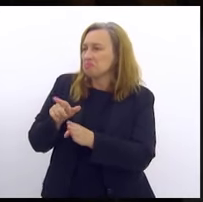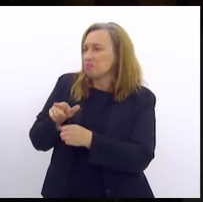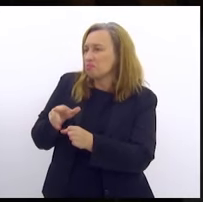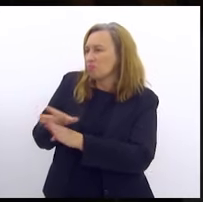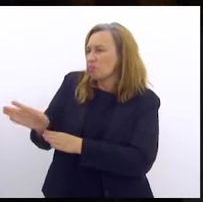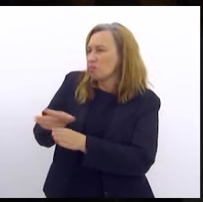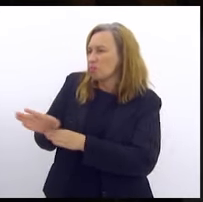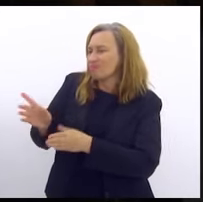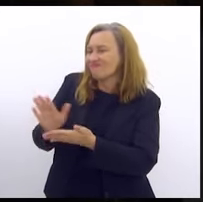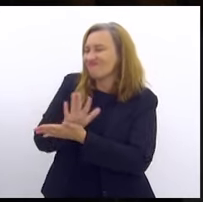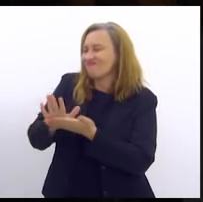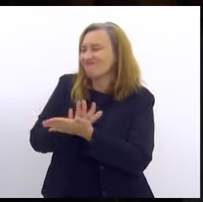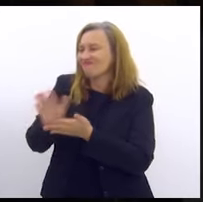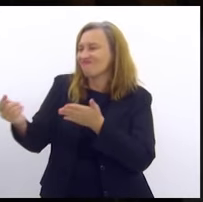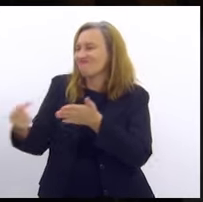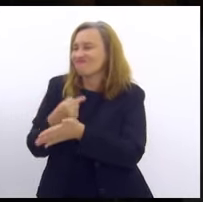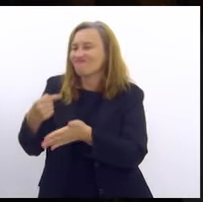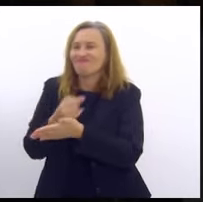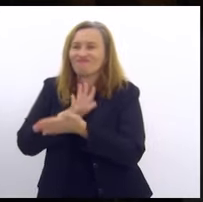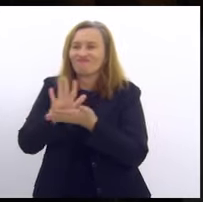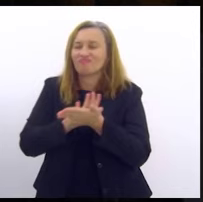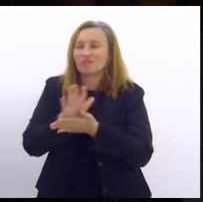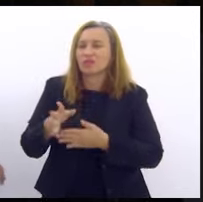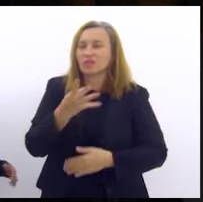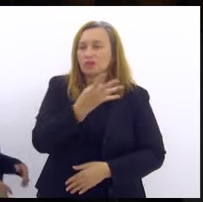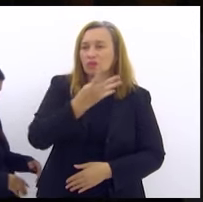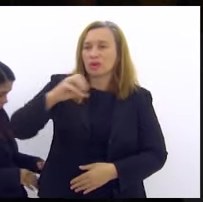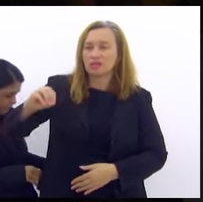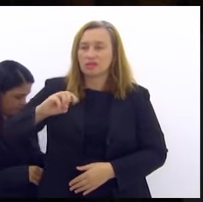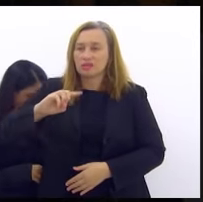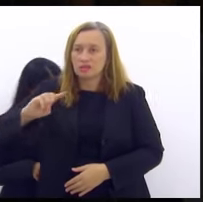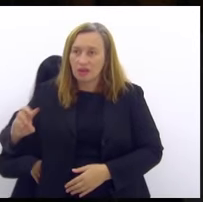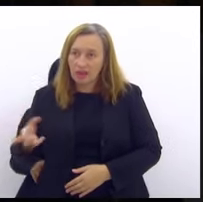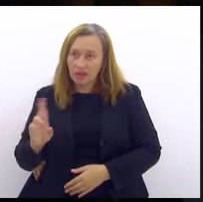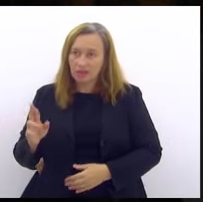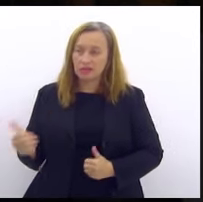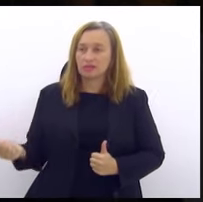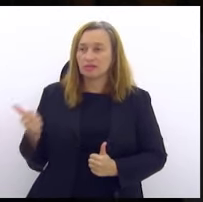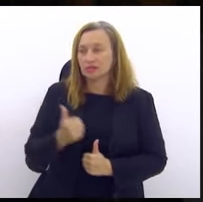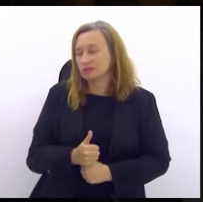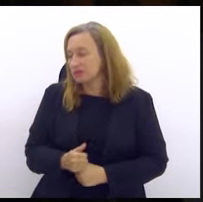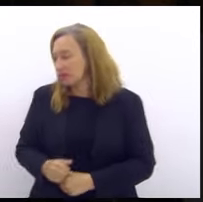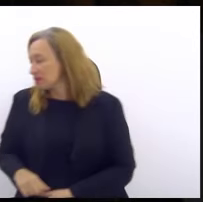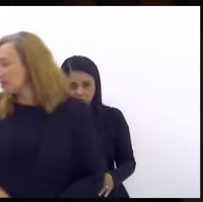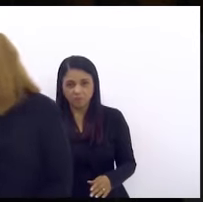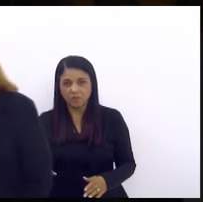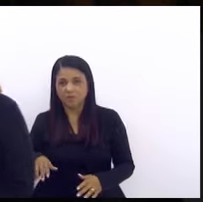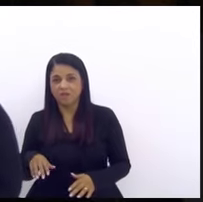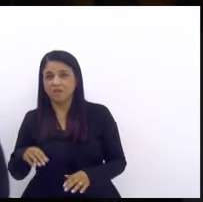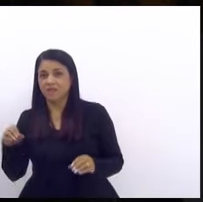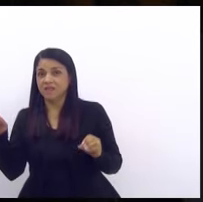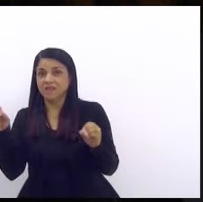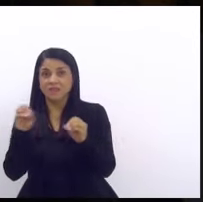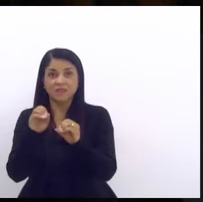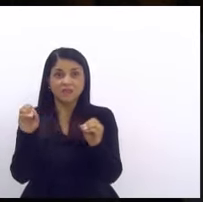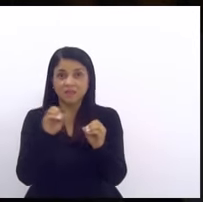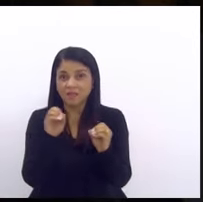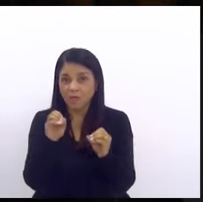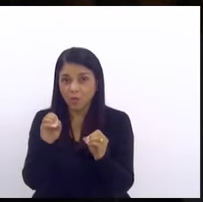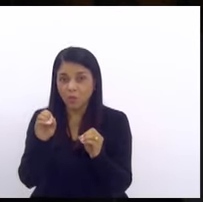livros, livros que a unidade chega a custar mais de 400 reais, e que nenhuma rede do Brasil adota esses livros,